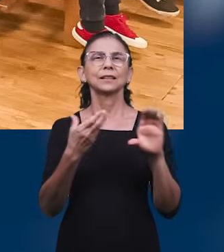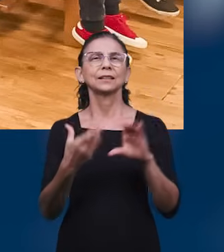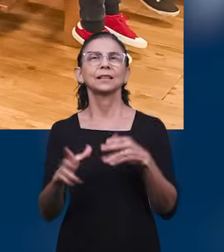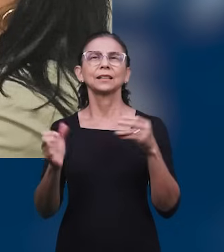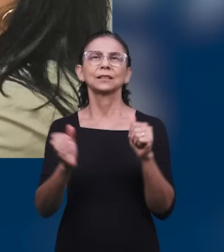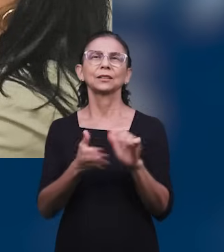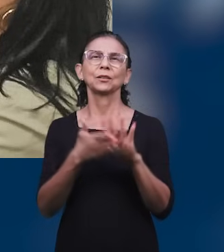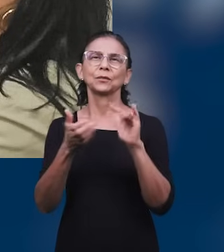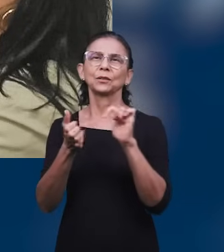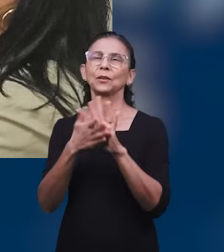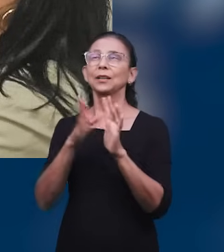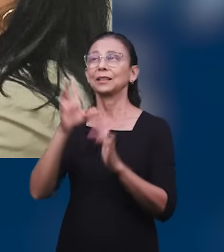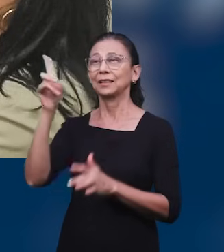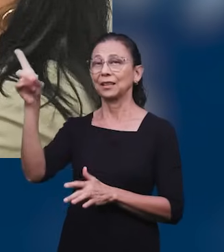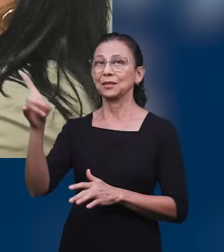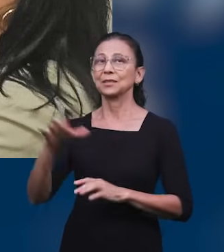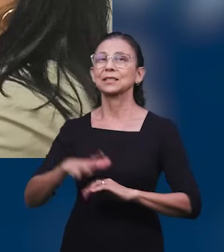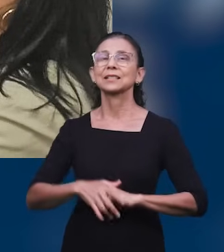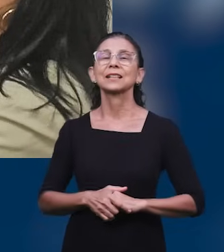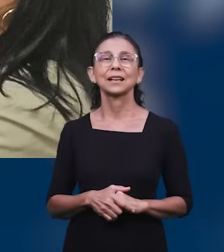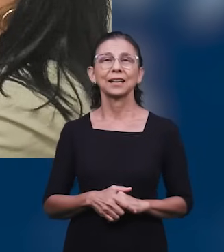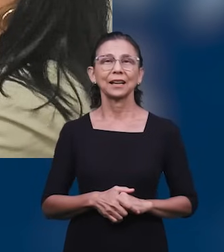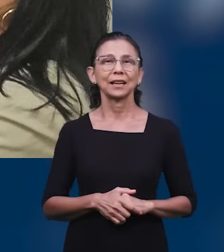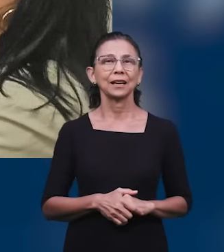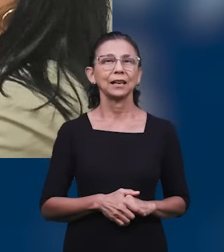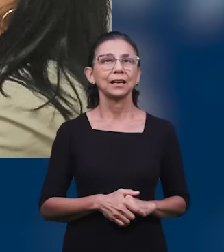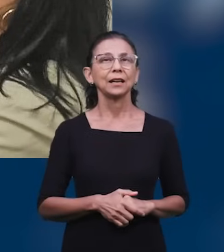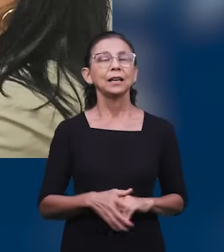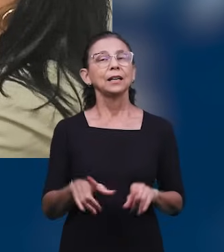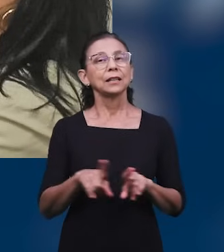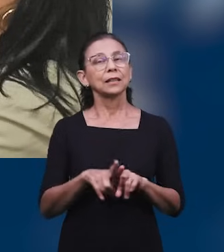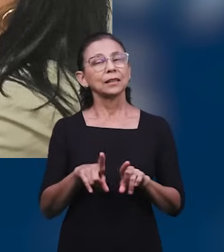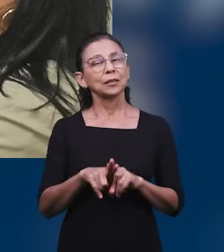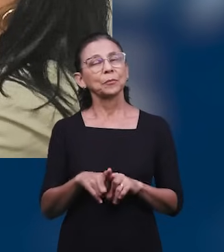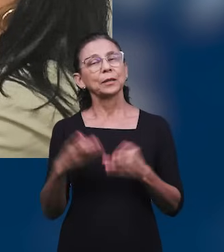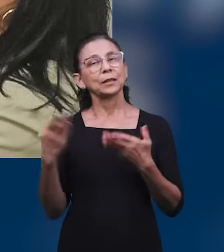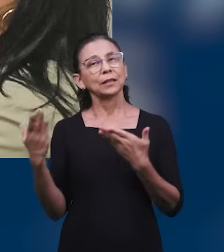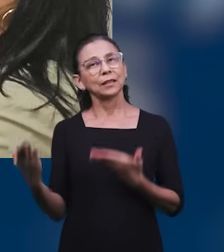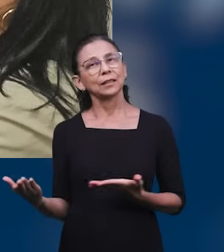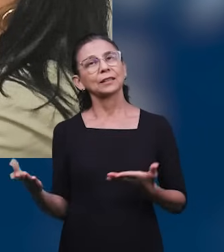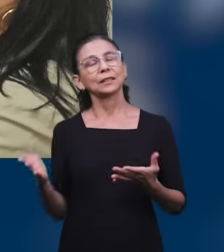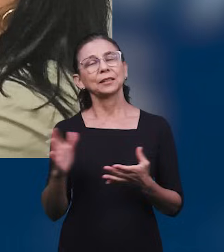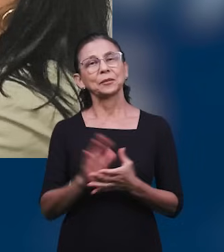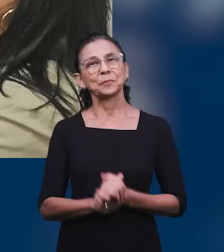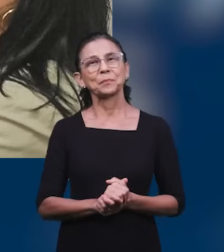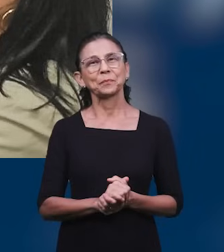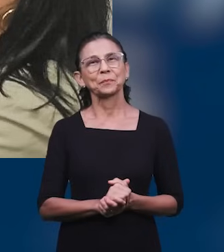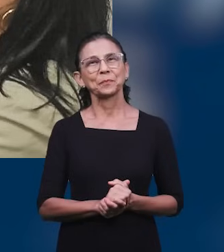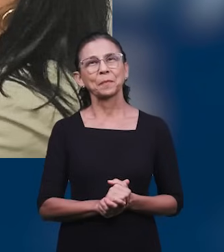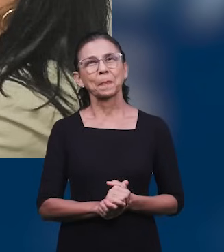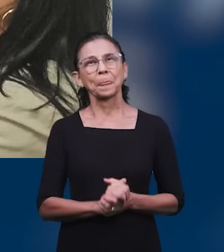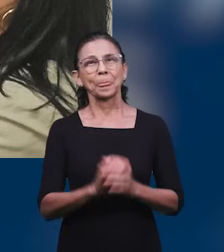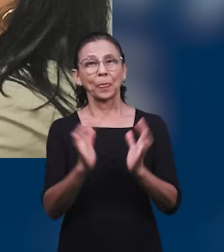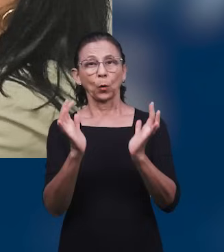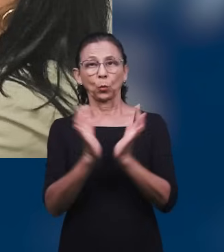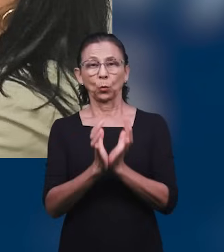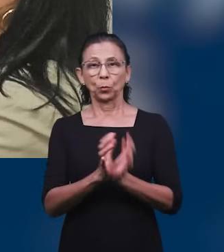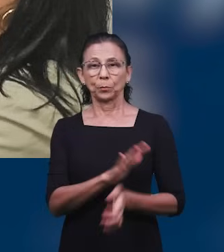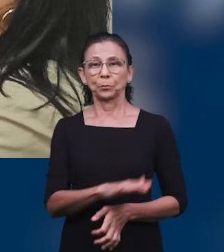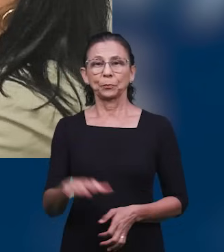dia tão especial. E na capital, Madrid, as CIAs também bendizeram a Deus durante toda a aula e estão ainda